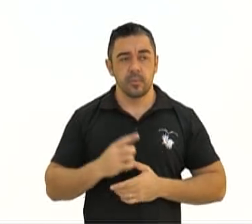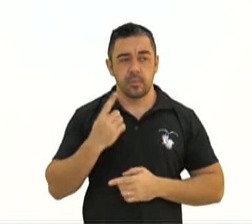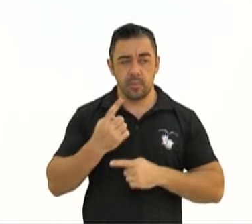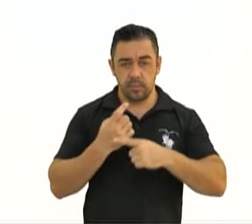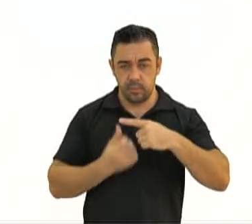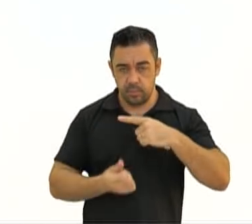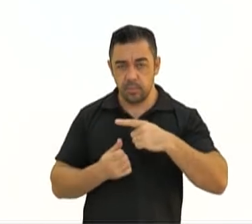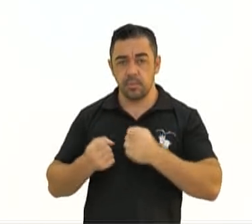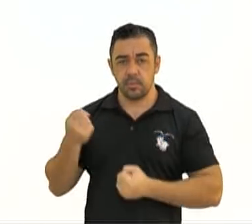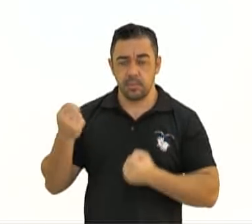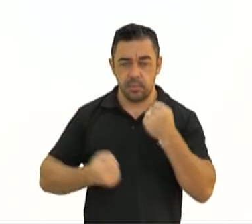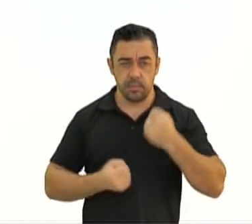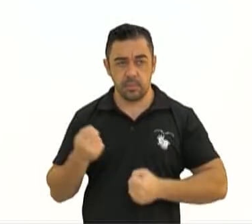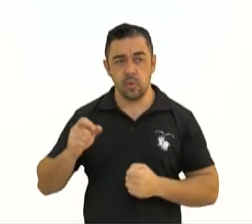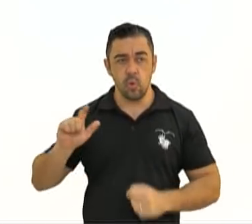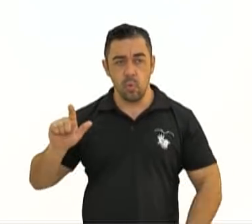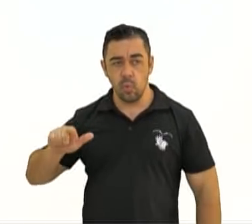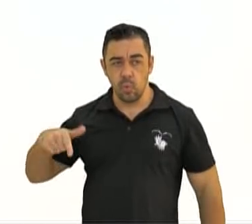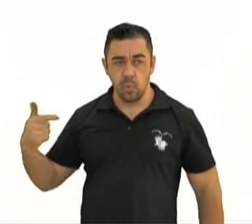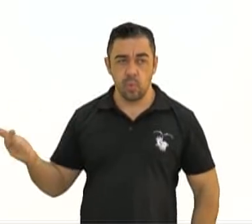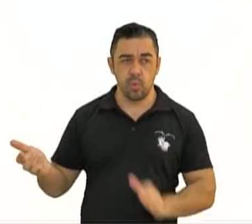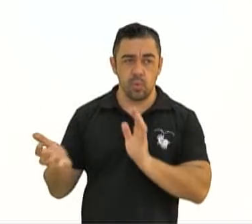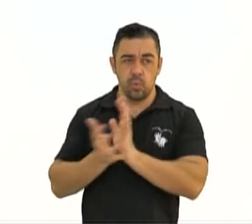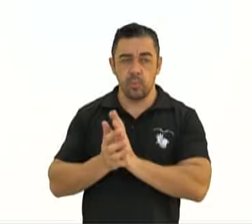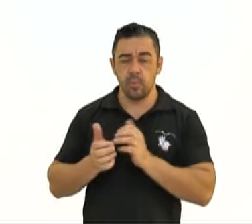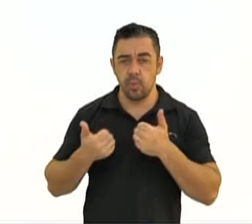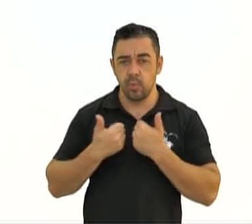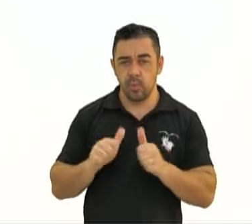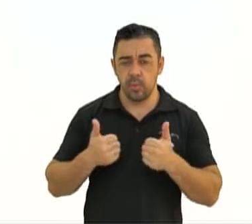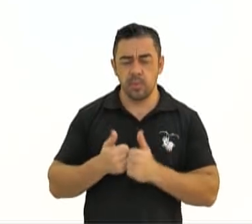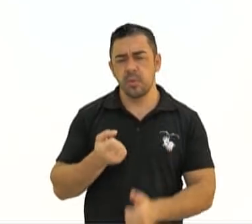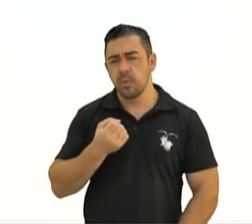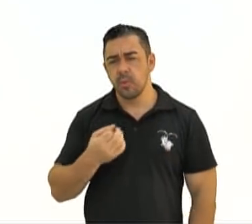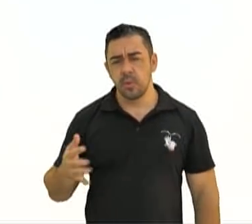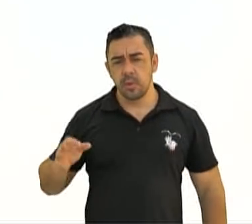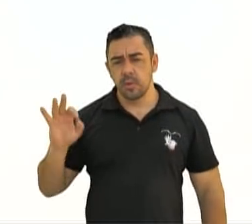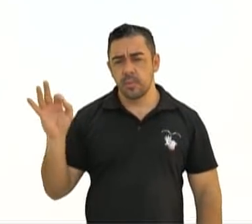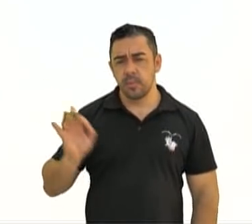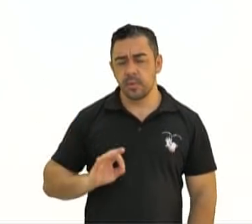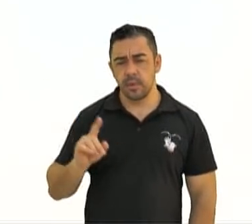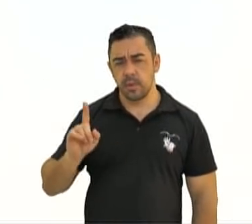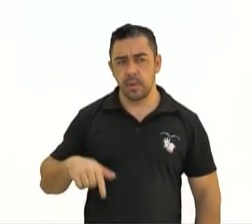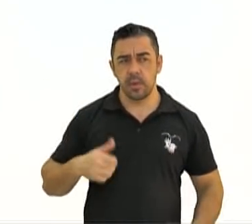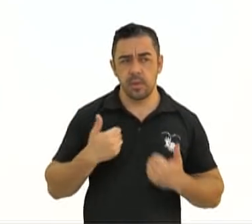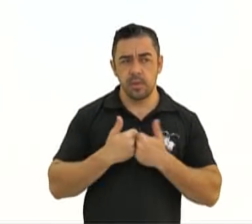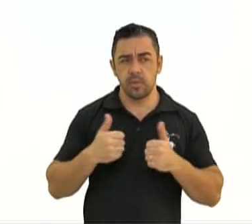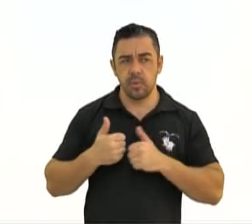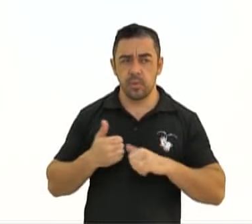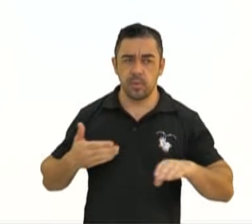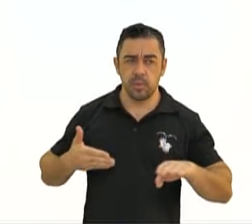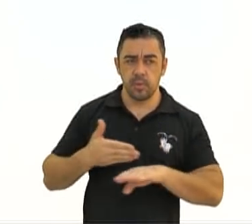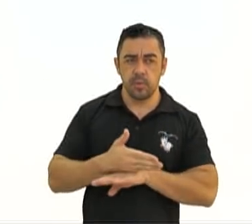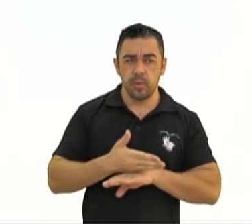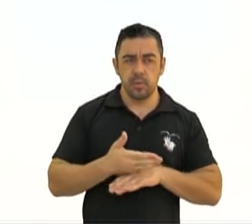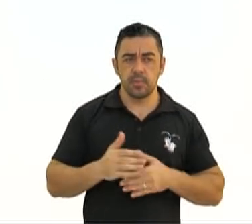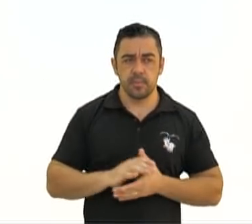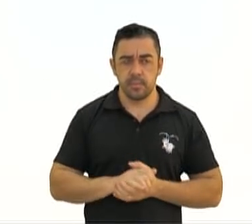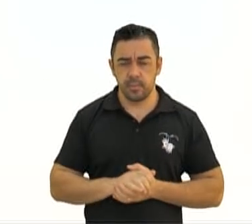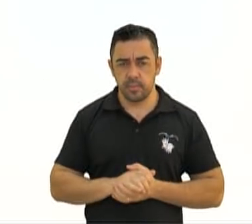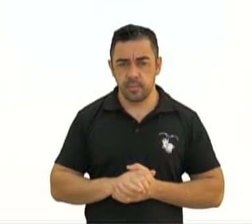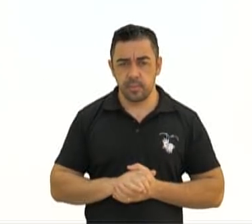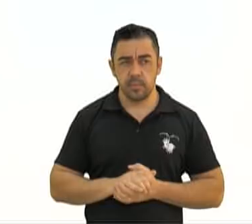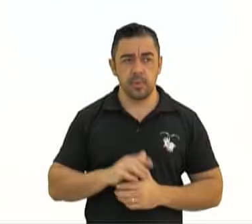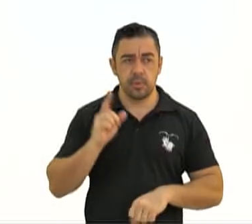o restante usou ônibus. Qual a fração dos participantes foi de ônibus para o congresso? Então, a professora vai